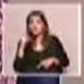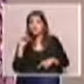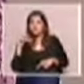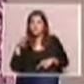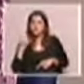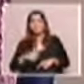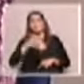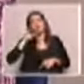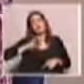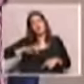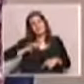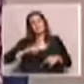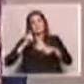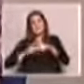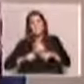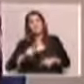turismo.